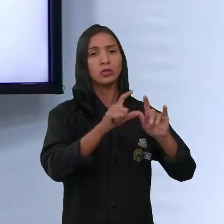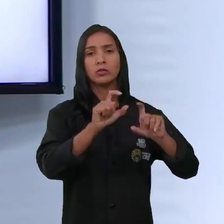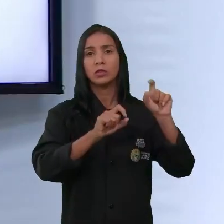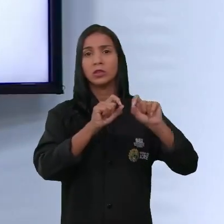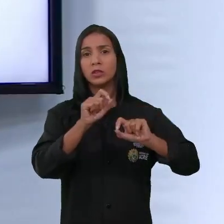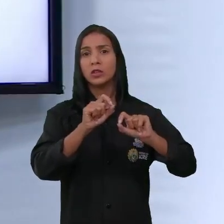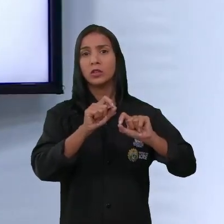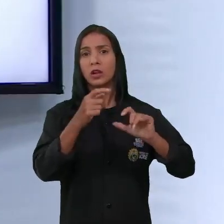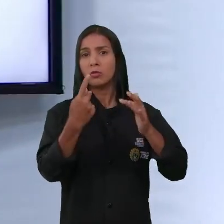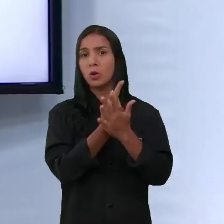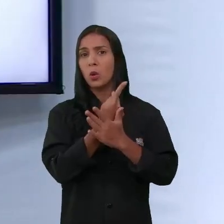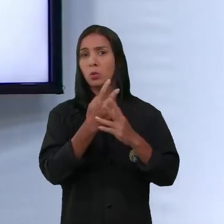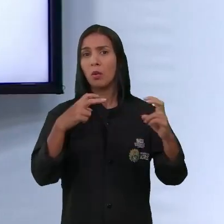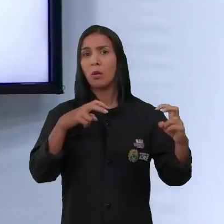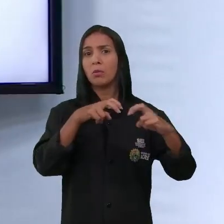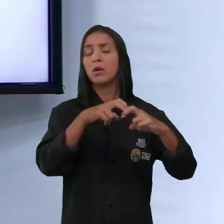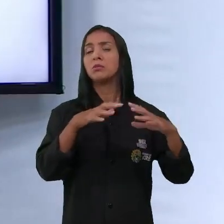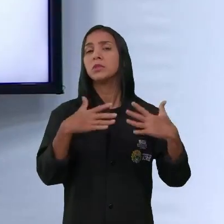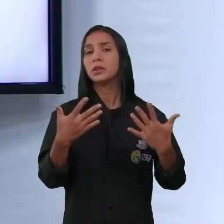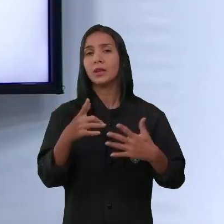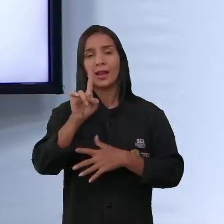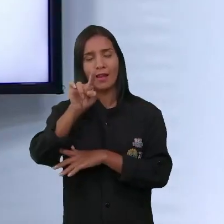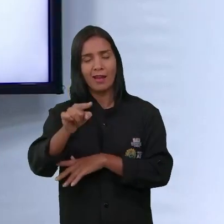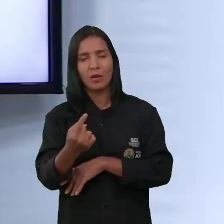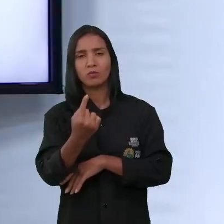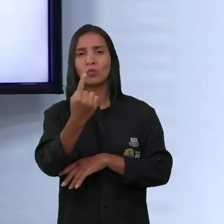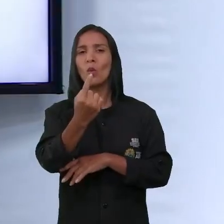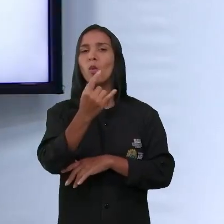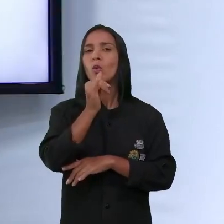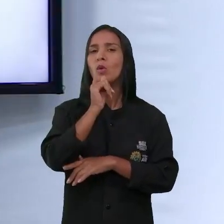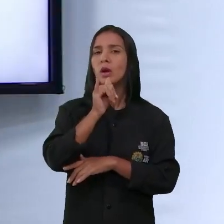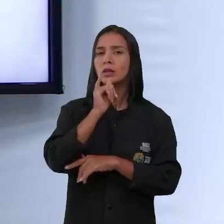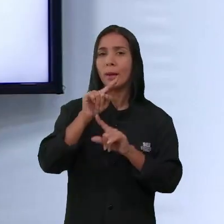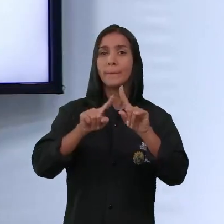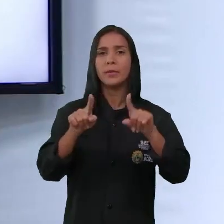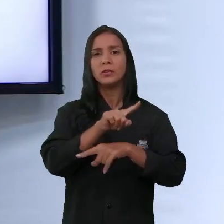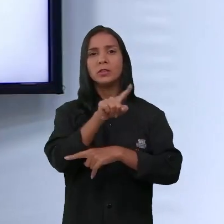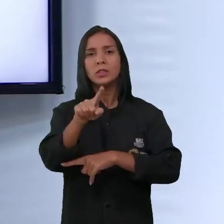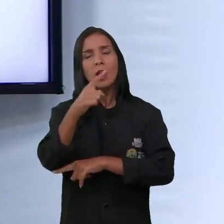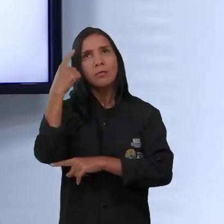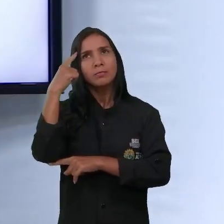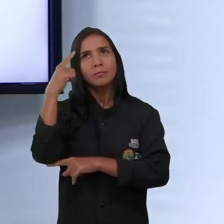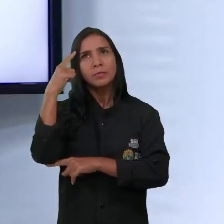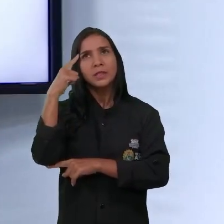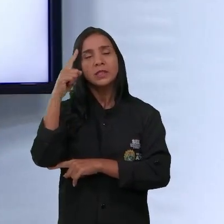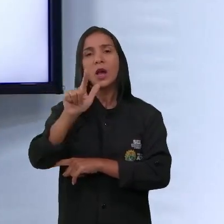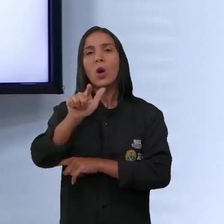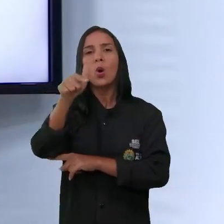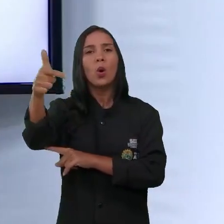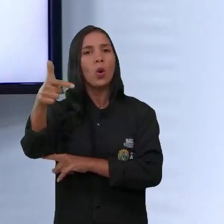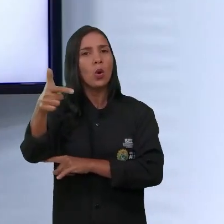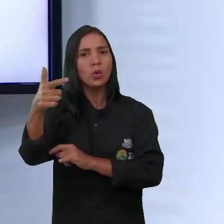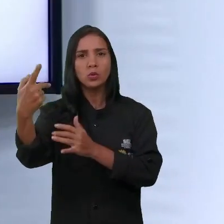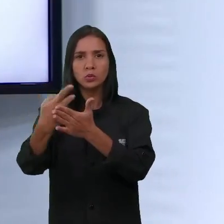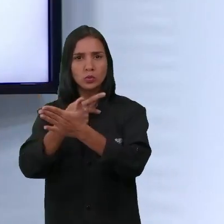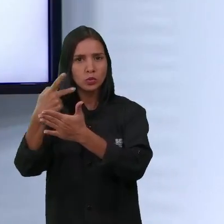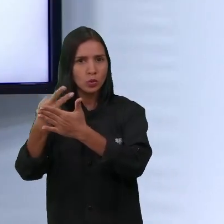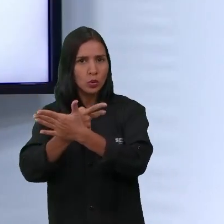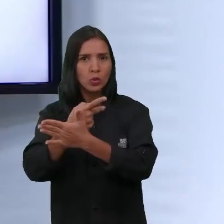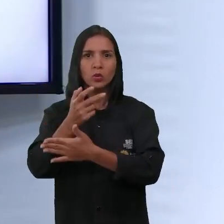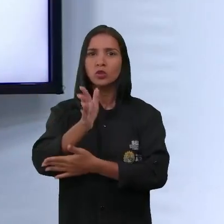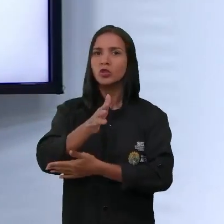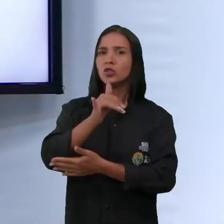vida? Então, esse é só um exemplo, mas você, caro aluno, pode estar pesquisando outras situações